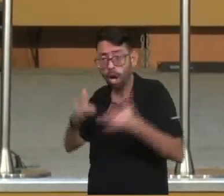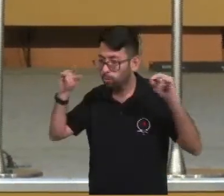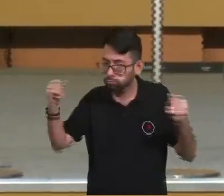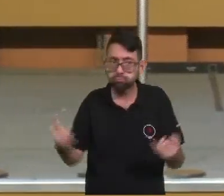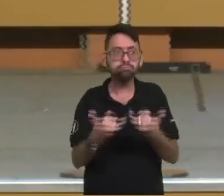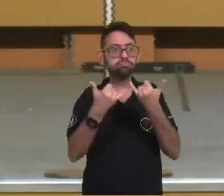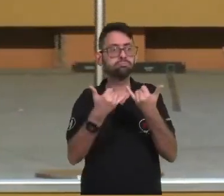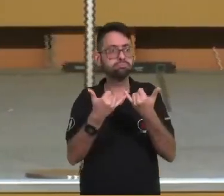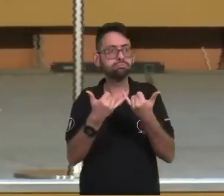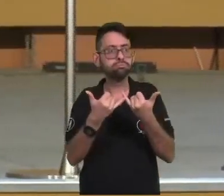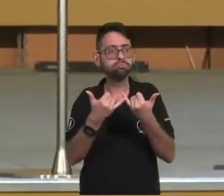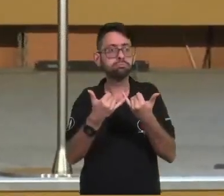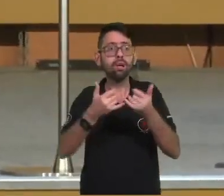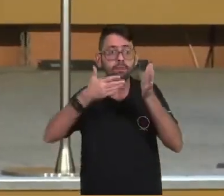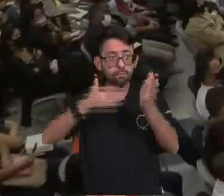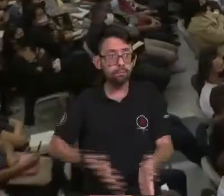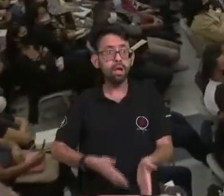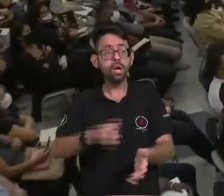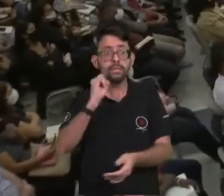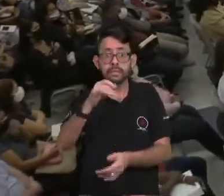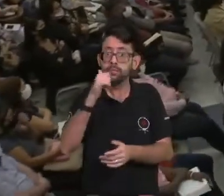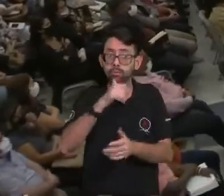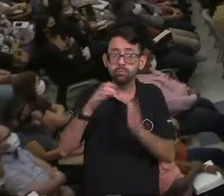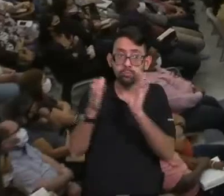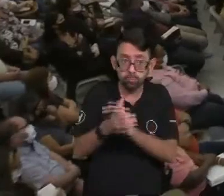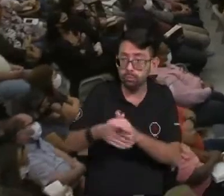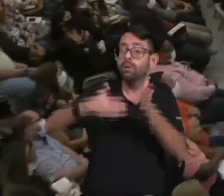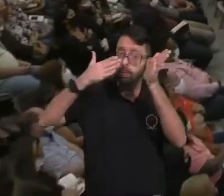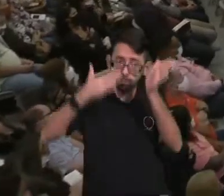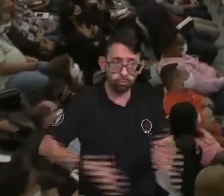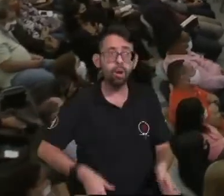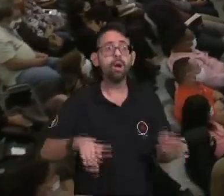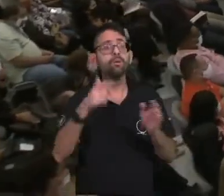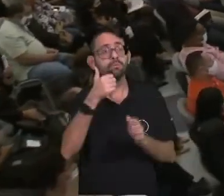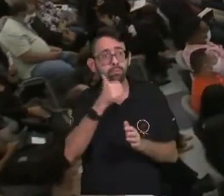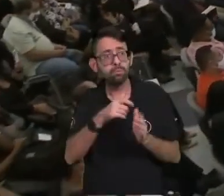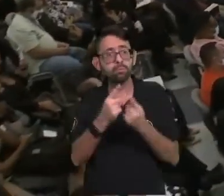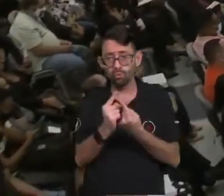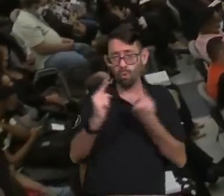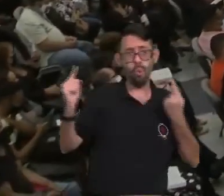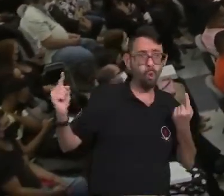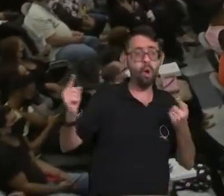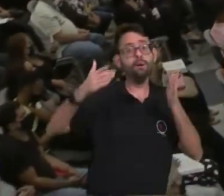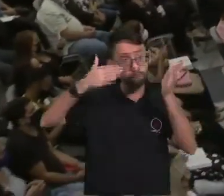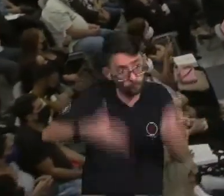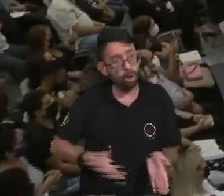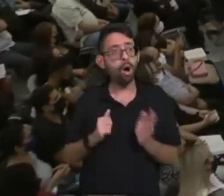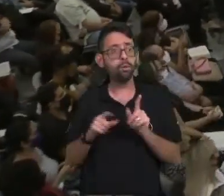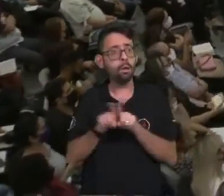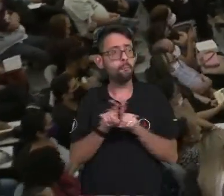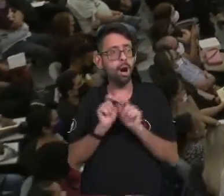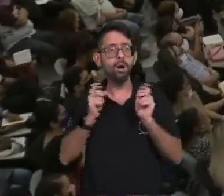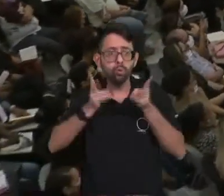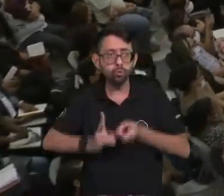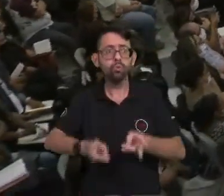mulher dele estiver perto, e se a mulher dele estiver longe. Se o patrão estiver perto, se o patrão estiver longe. Porque o